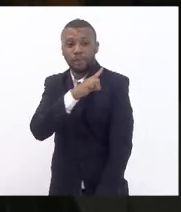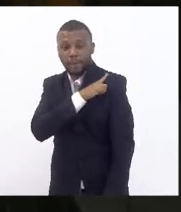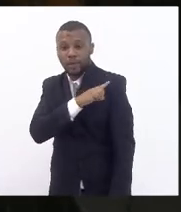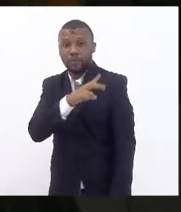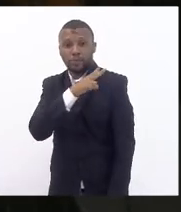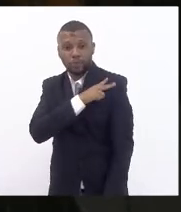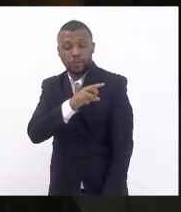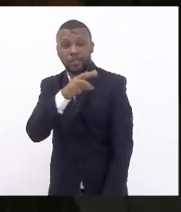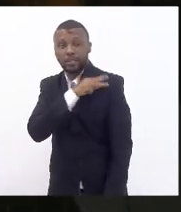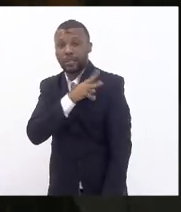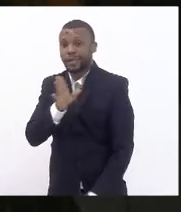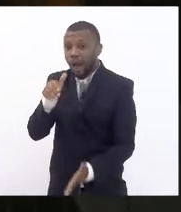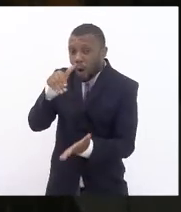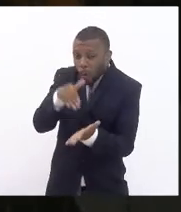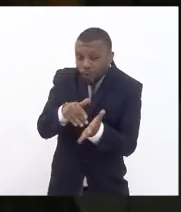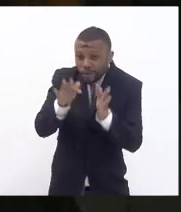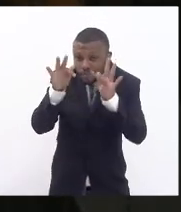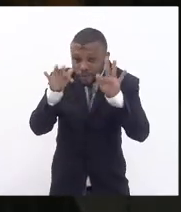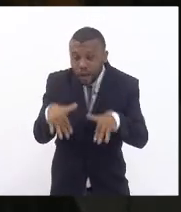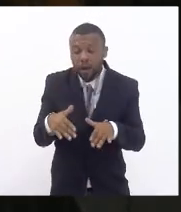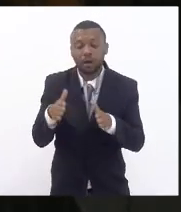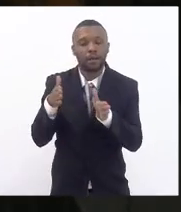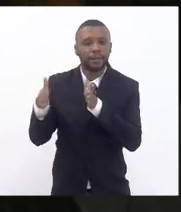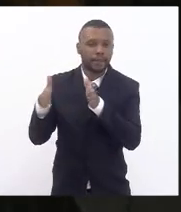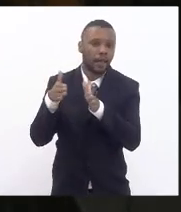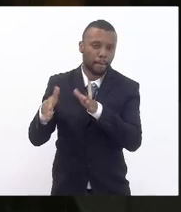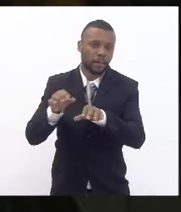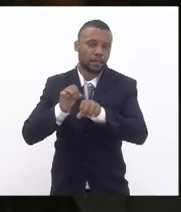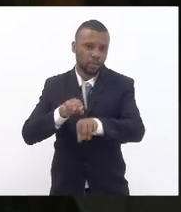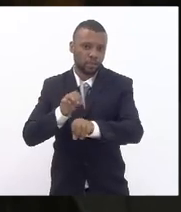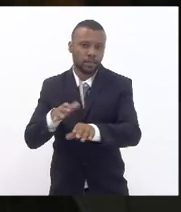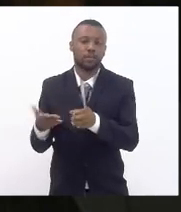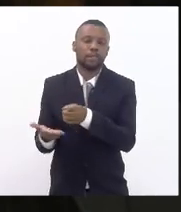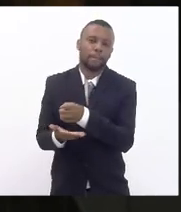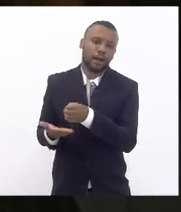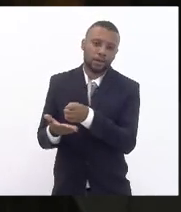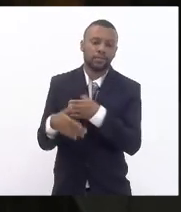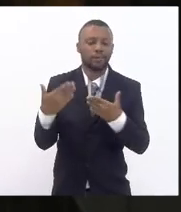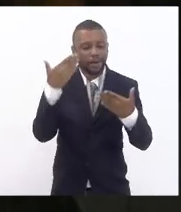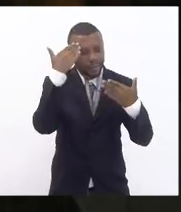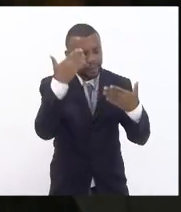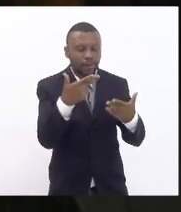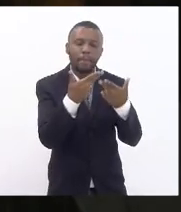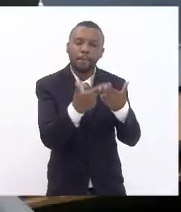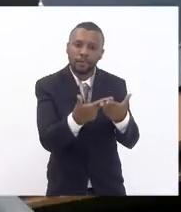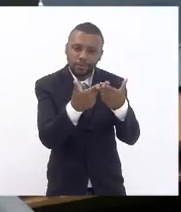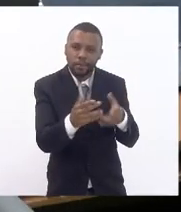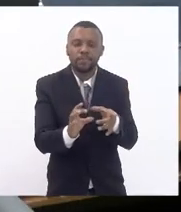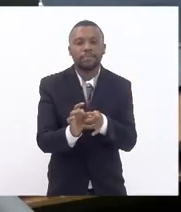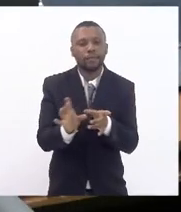básica. Portanto, fica aqui a minha manifestação de hoje. Agradeço a Vossa Excelência pela paciência na concessão aqui do tempo.